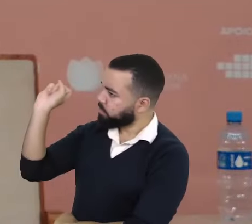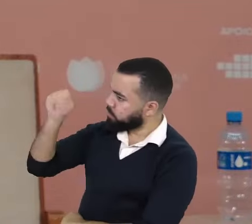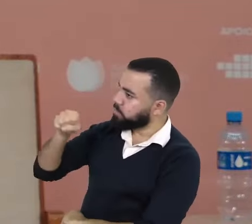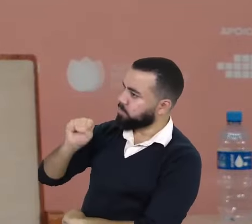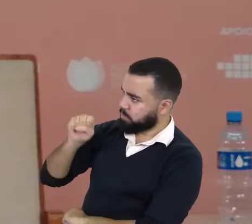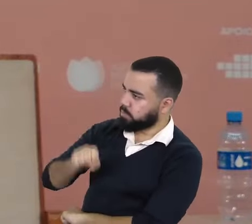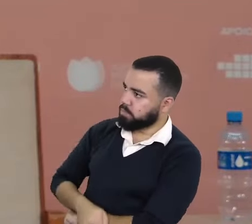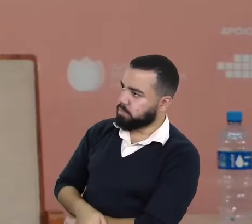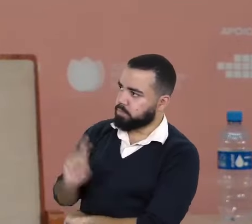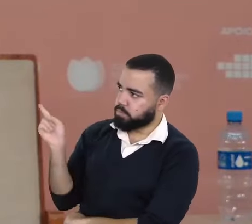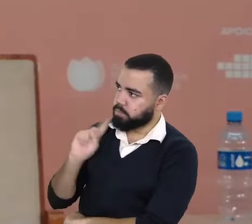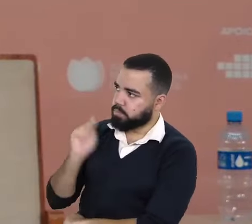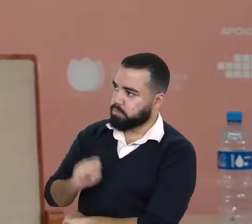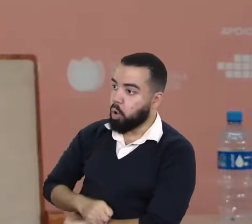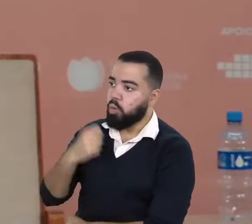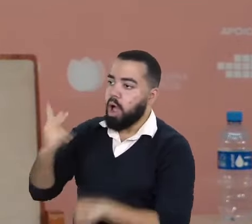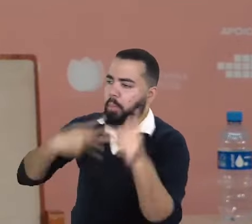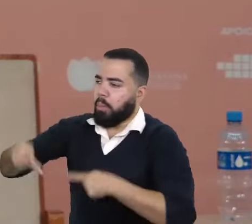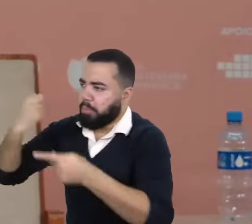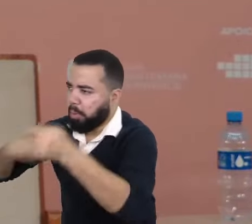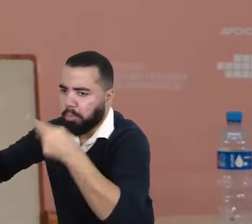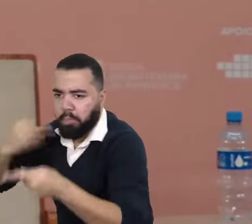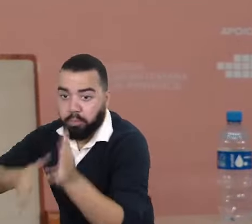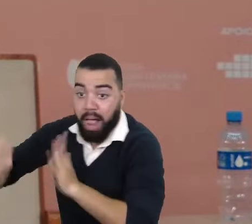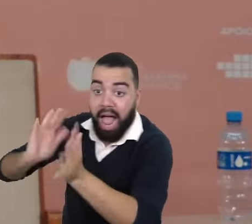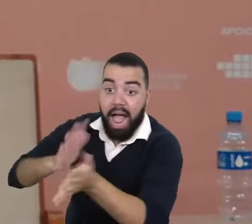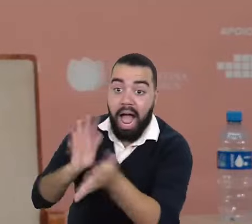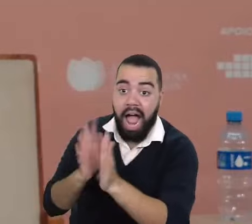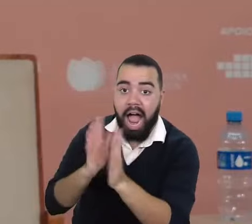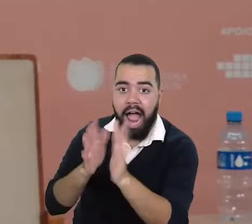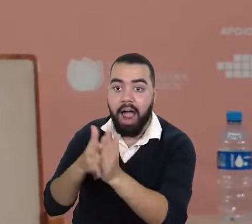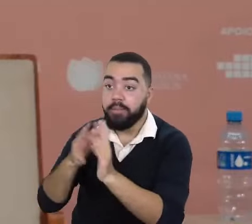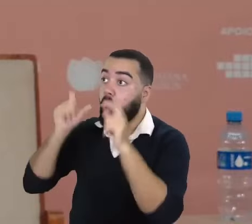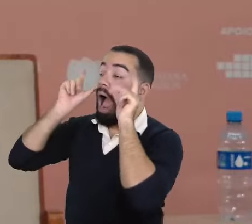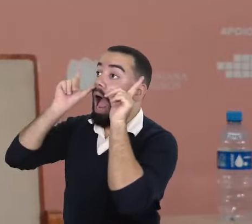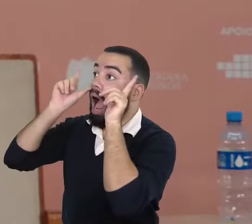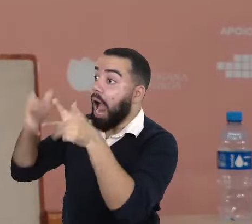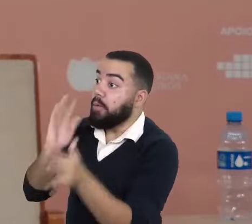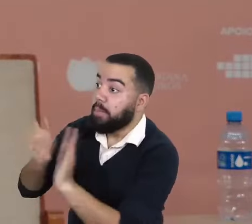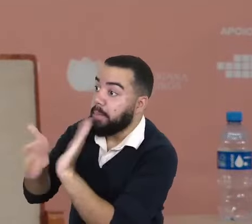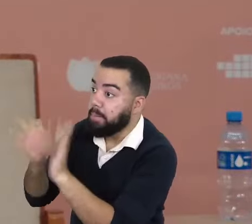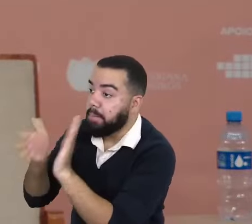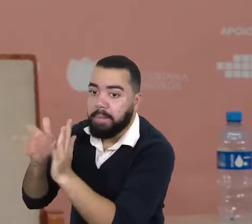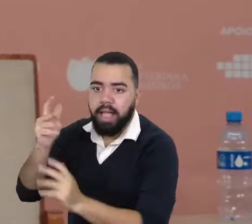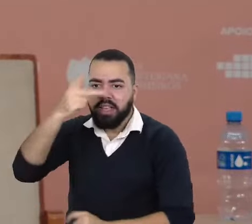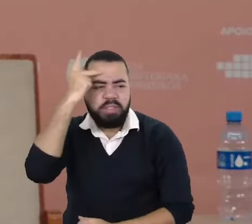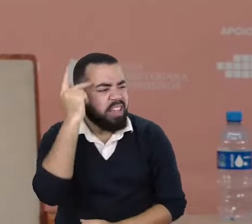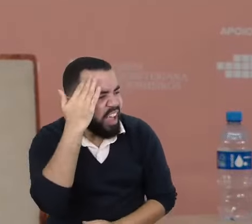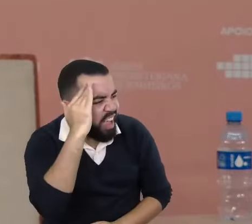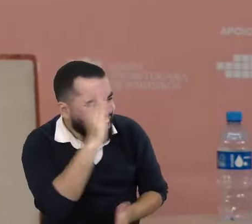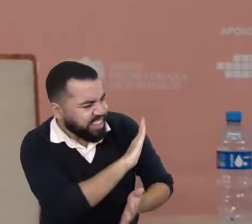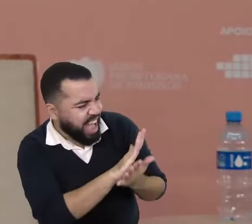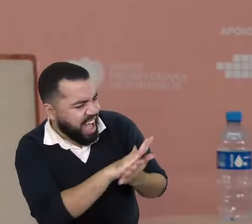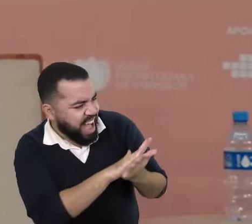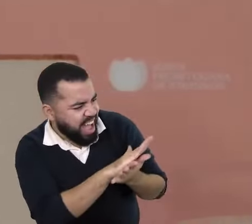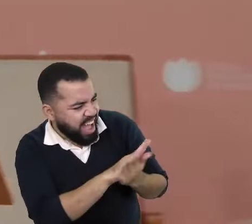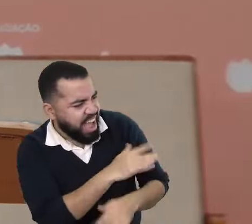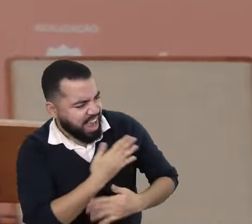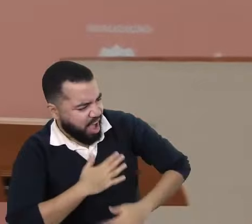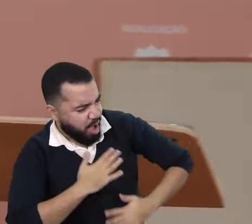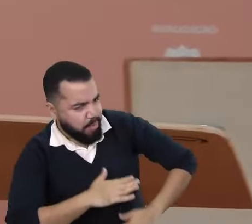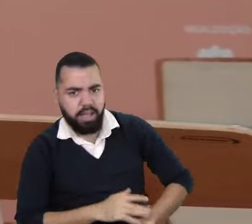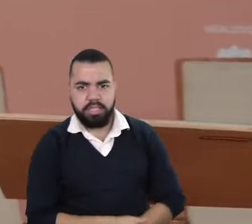ou falava assim, super rápido, agitado assim, com os olhos arregalados desse tamanho, entendeu? E rosnava para as pessoas. Quando eu